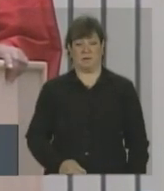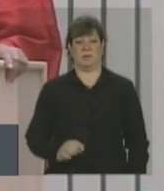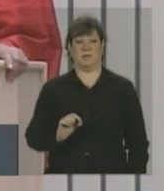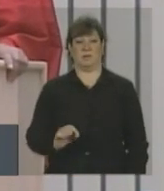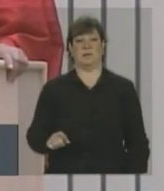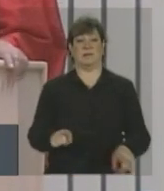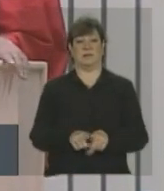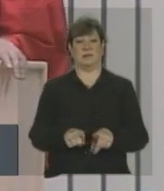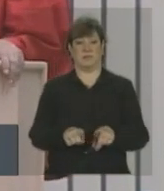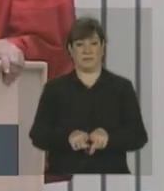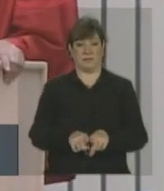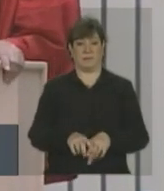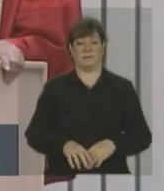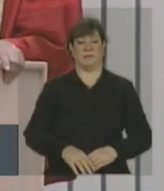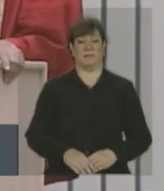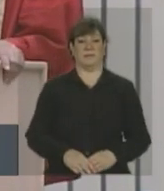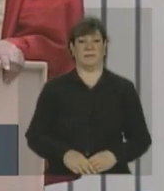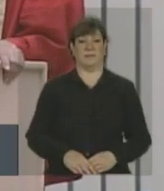resto,